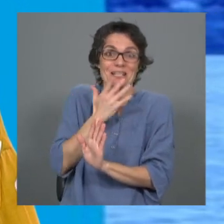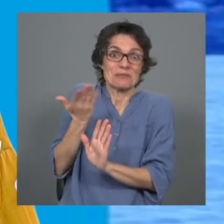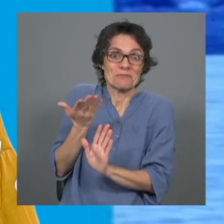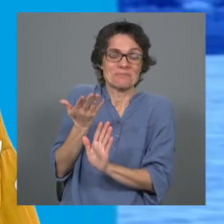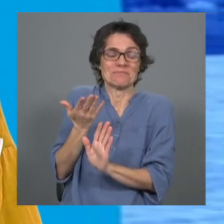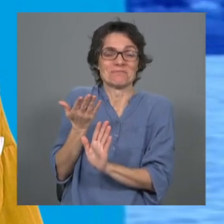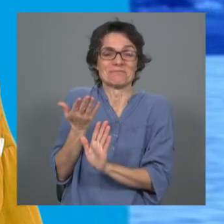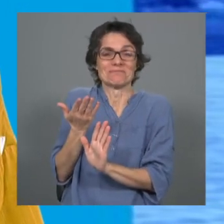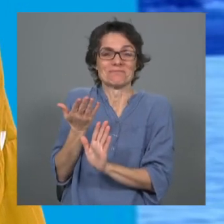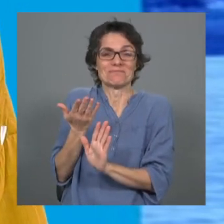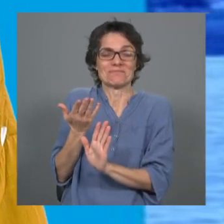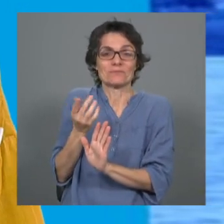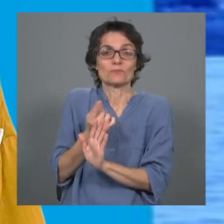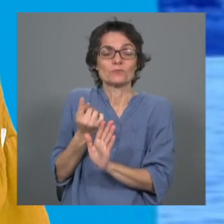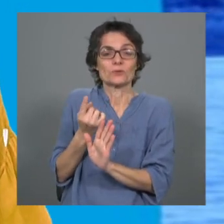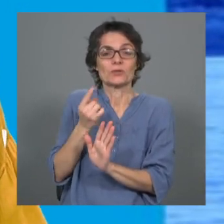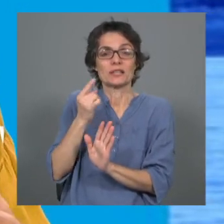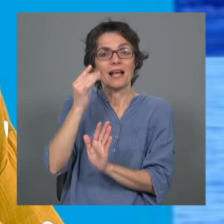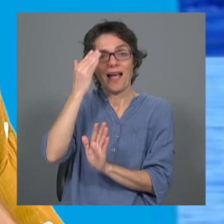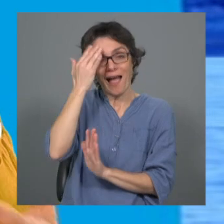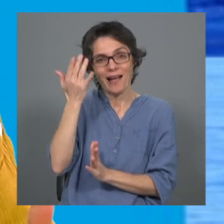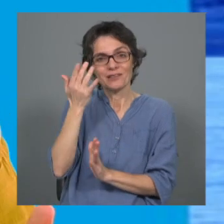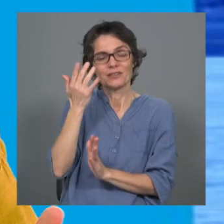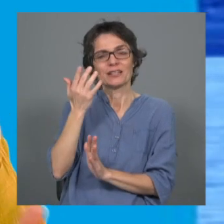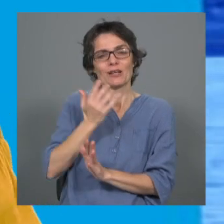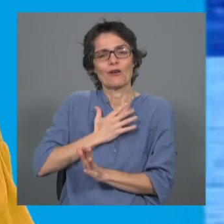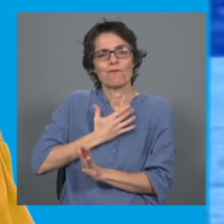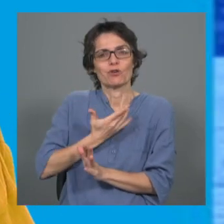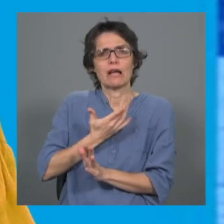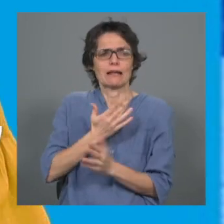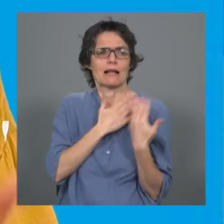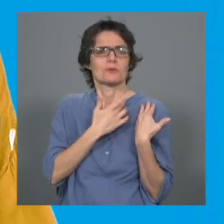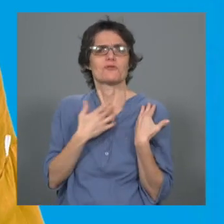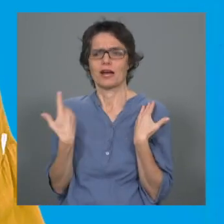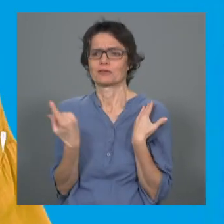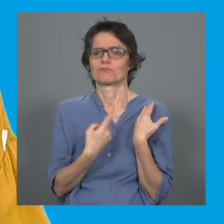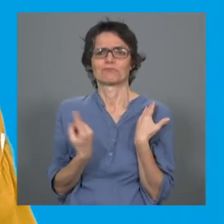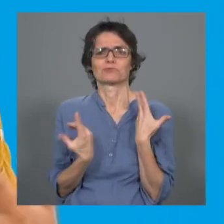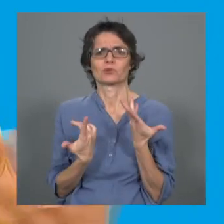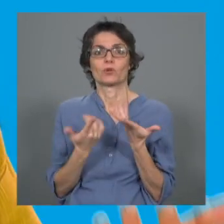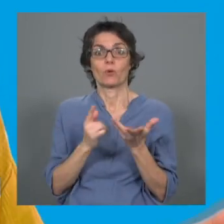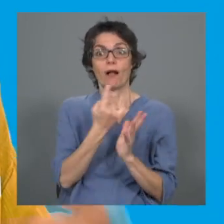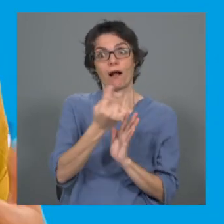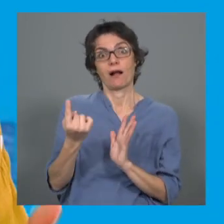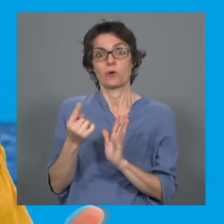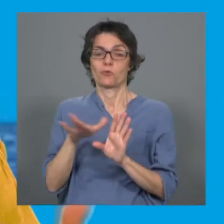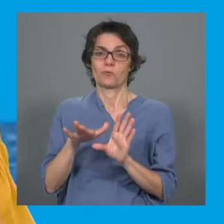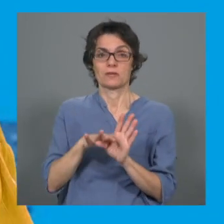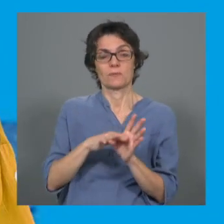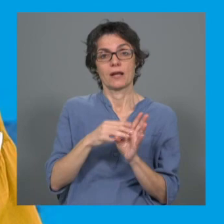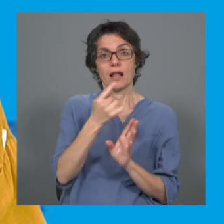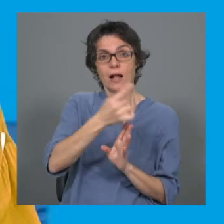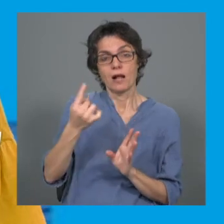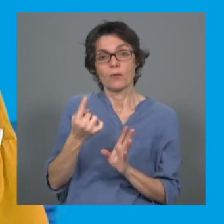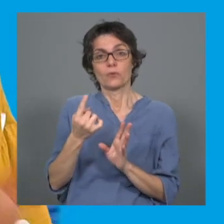penso que vinha muito de uma ideia de corresponsabilidade e agora cada um dos participantes e cada um dos membros da